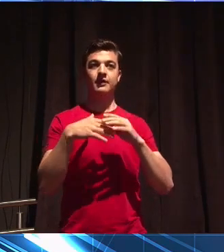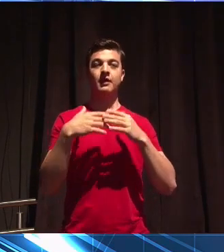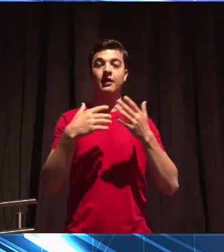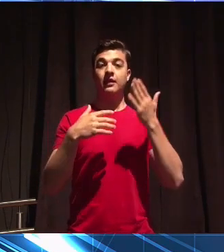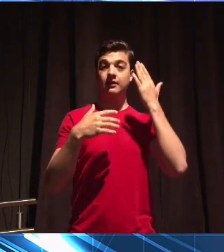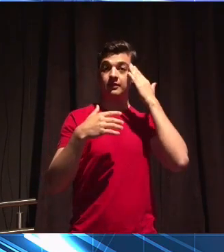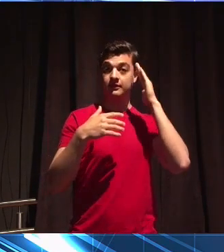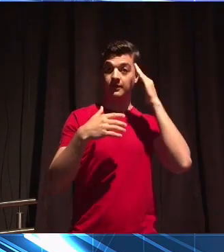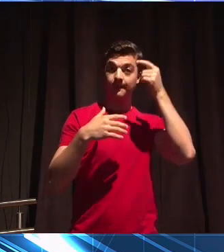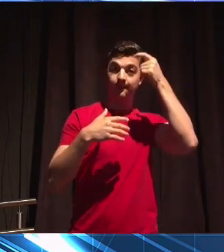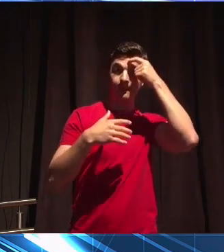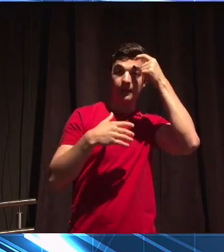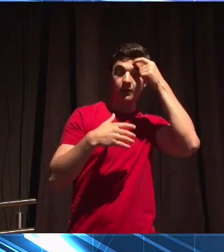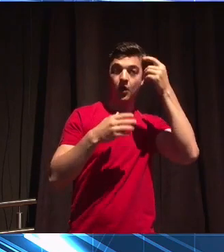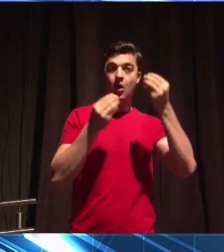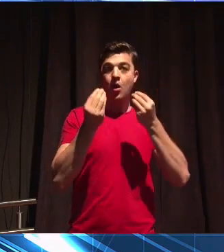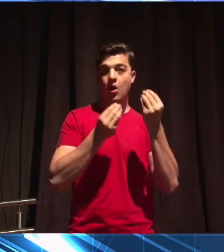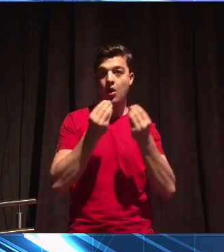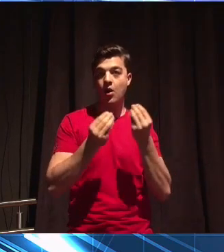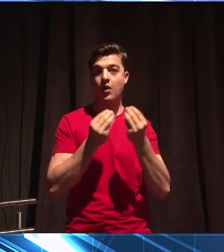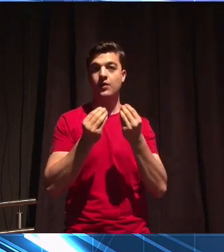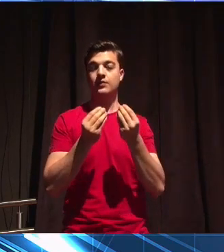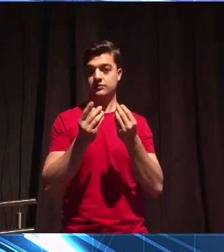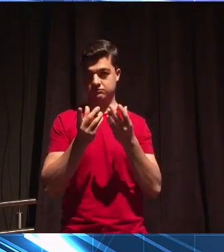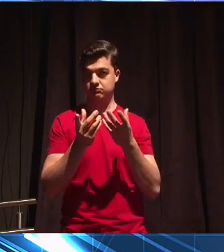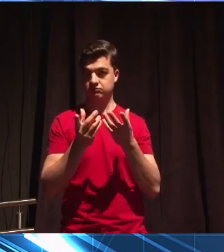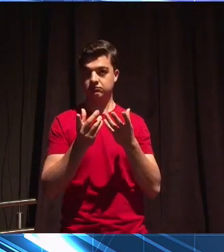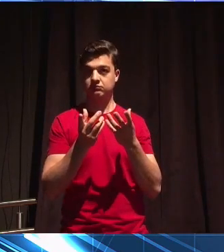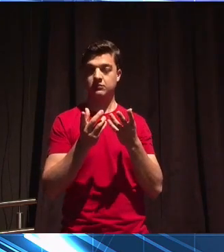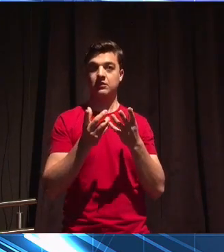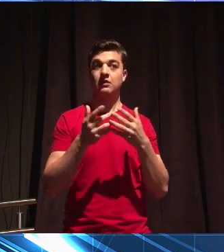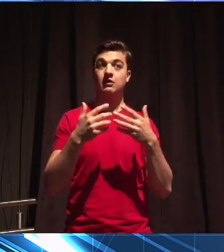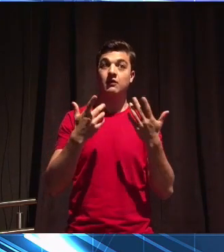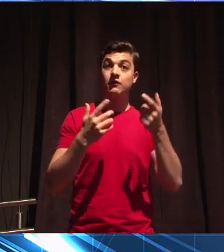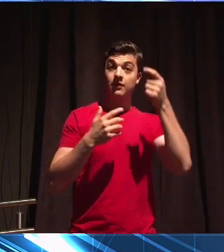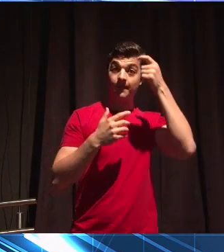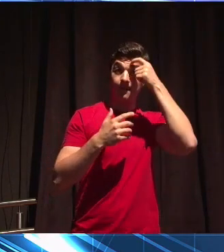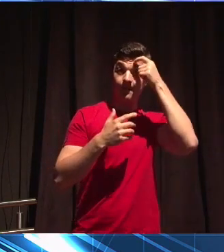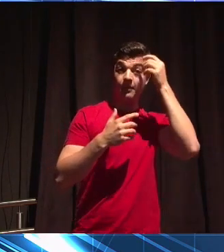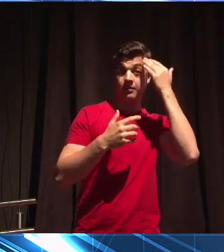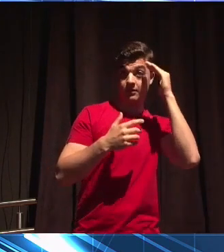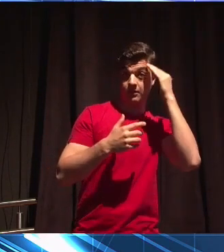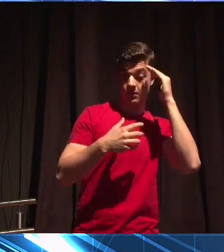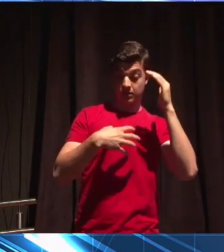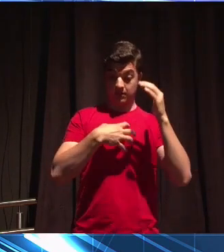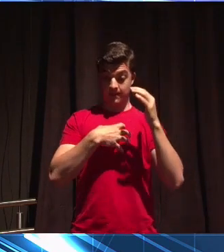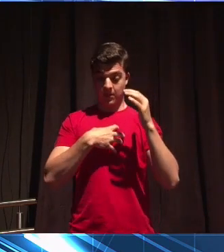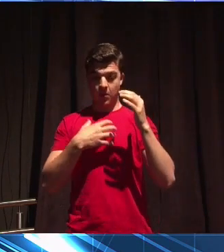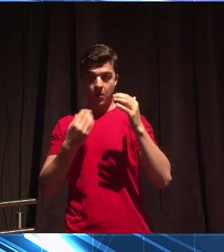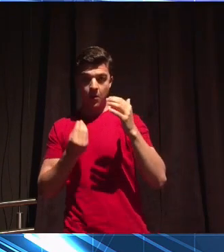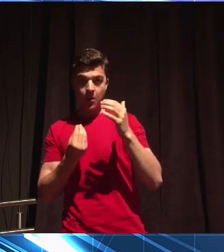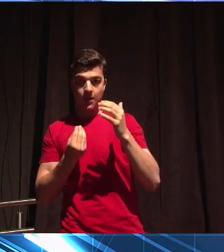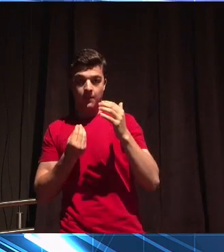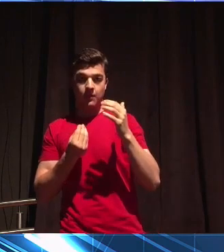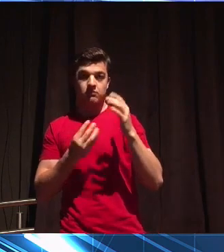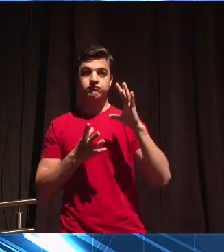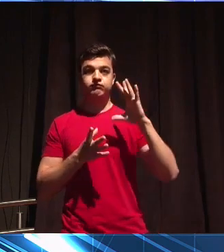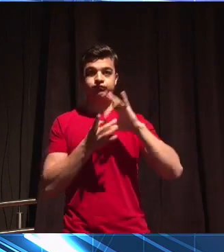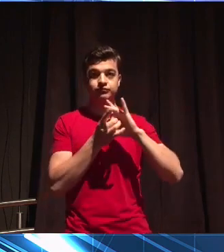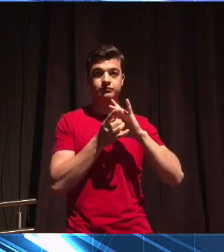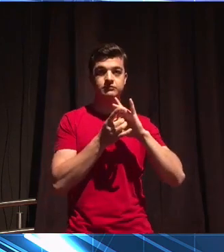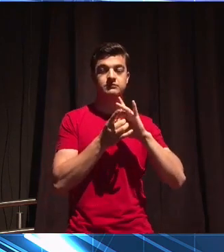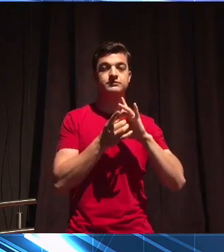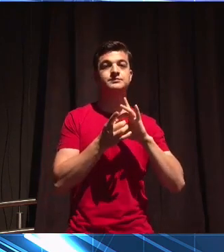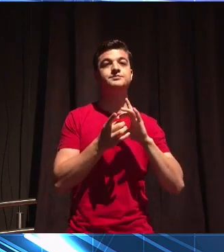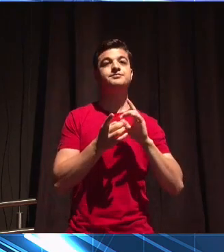minha computação afetiva vai para um nível que a resposta é muito assertiva com aquilo que eu estou sentindo, tal qual o meu amigo? inclusive para sentidos